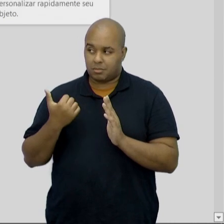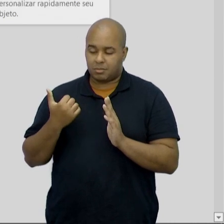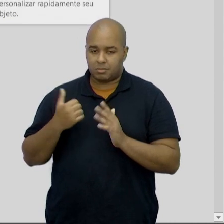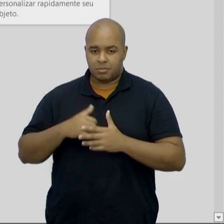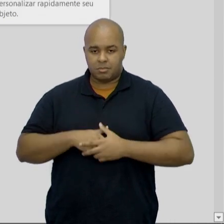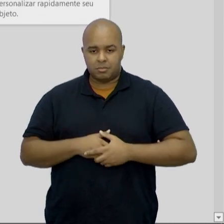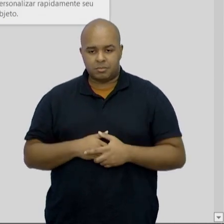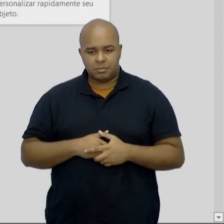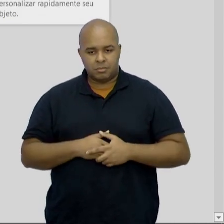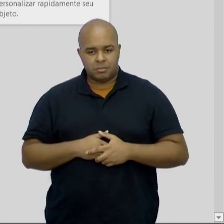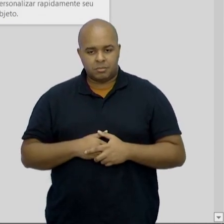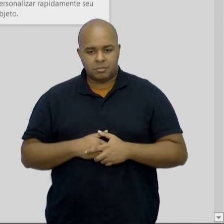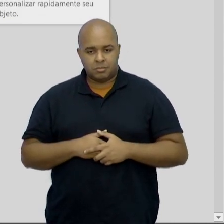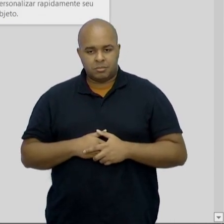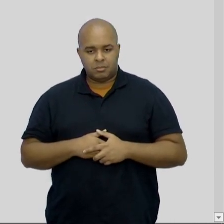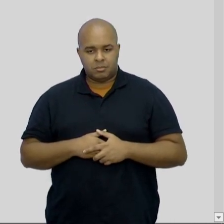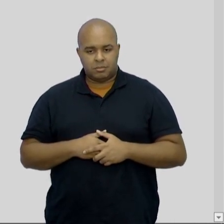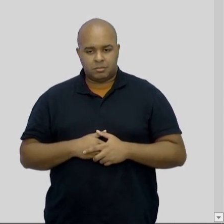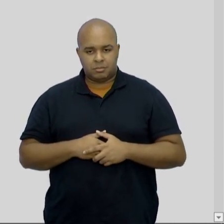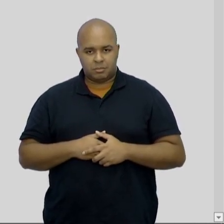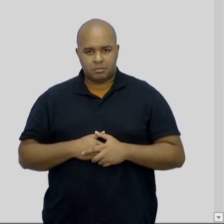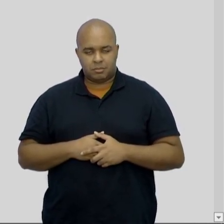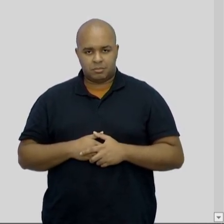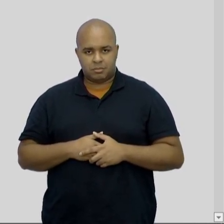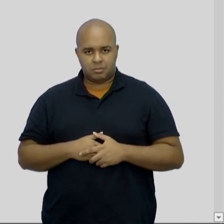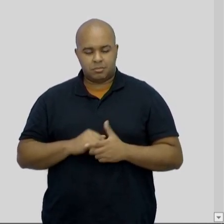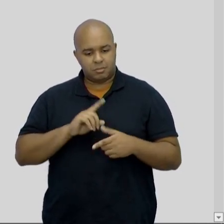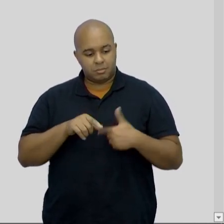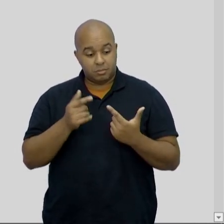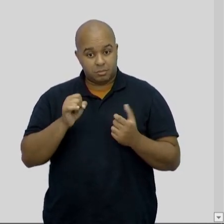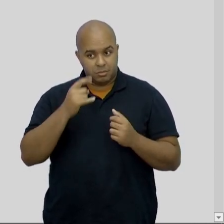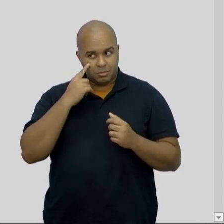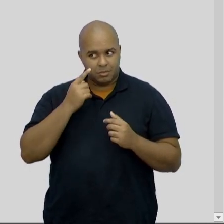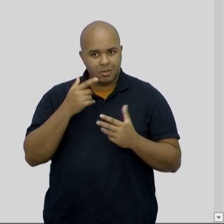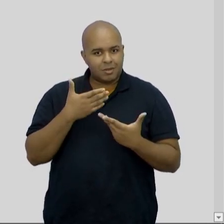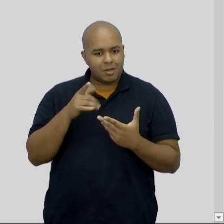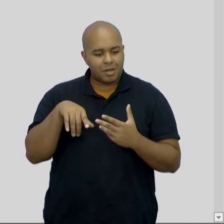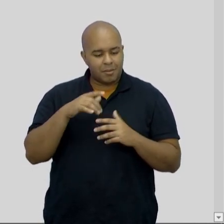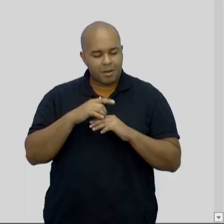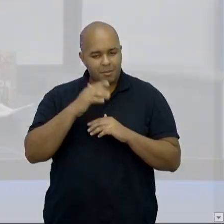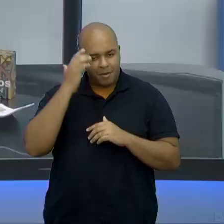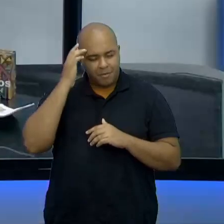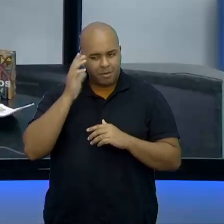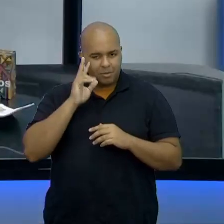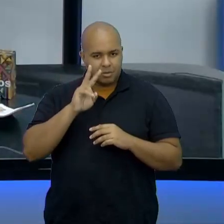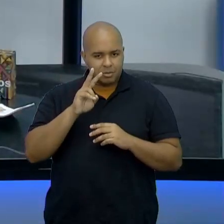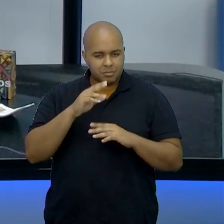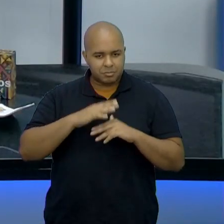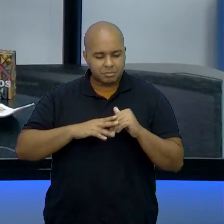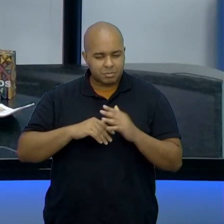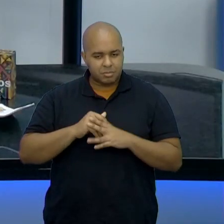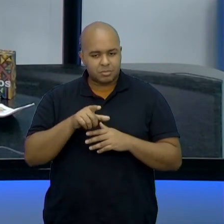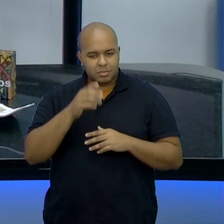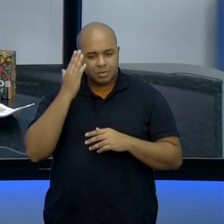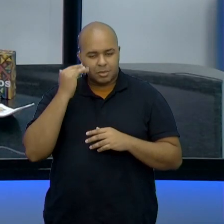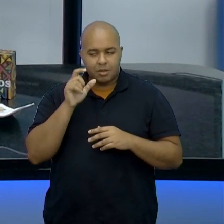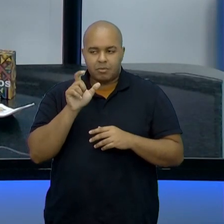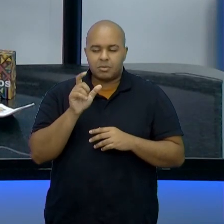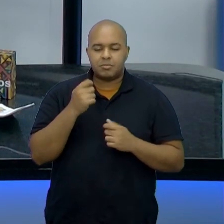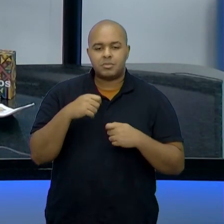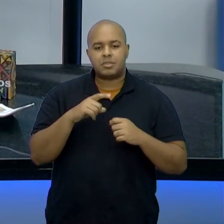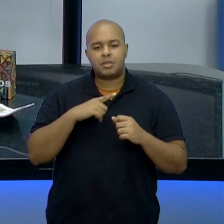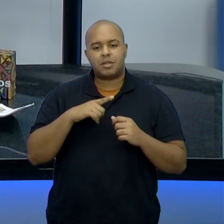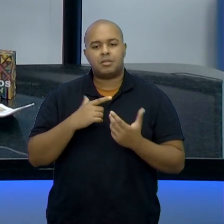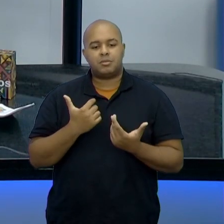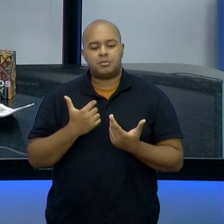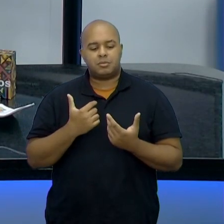isso daqui. E se a gente for ver, então é muito mais fácil. Você olha na prática, você sabe que você vai ter que